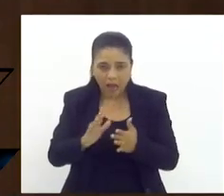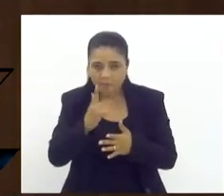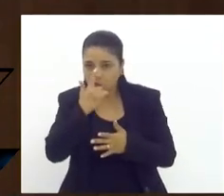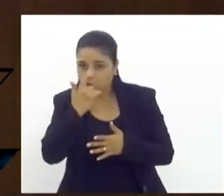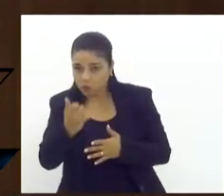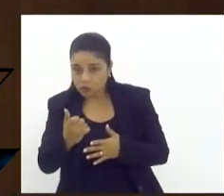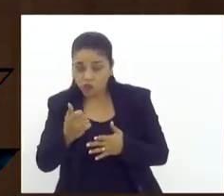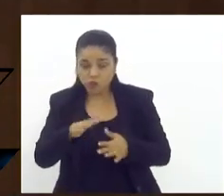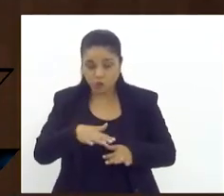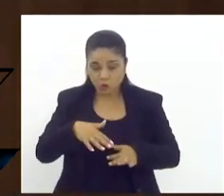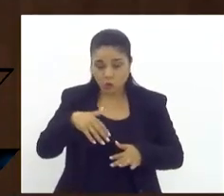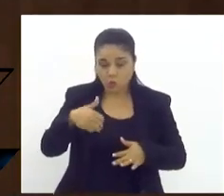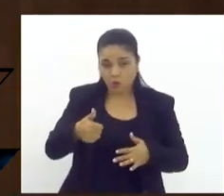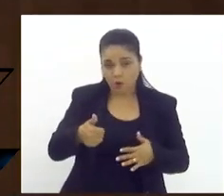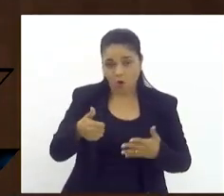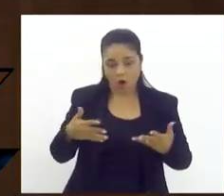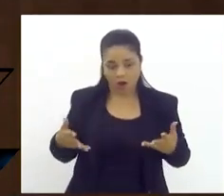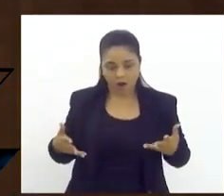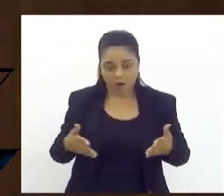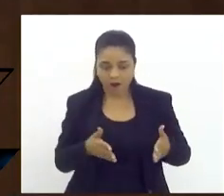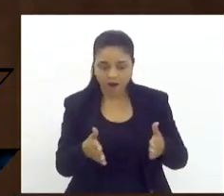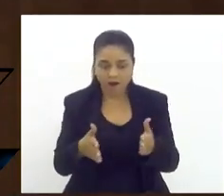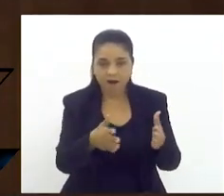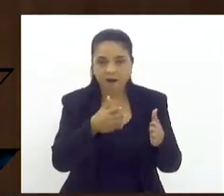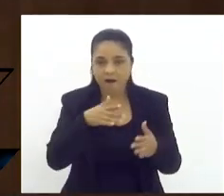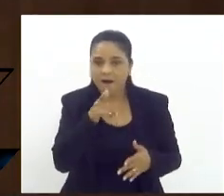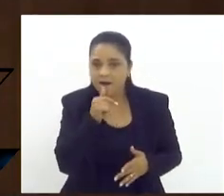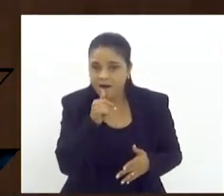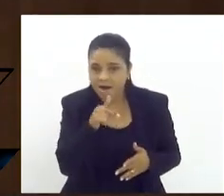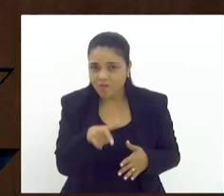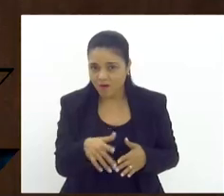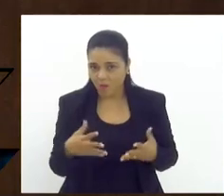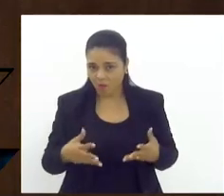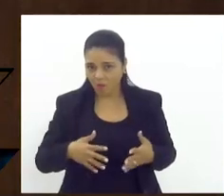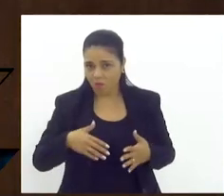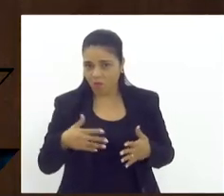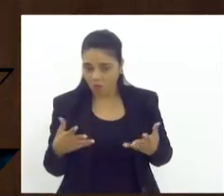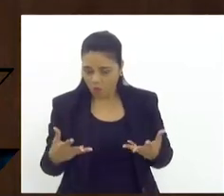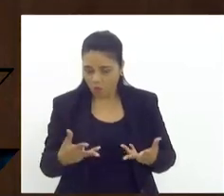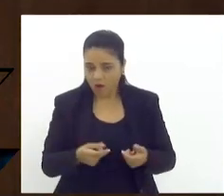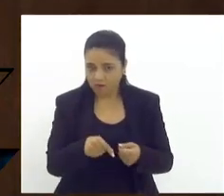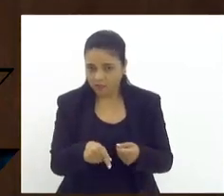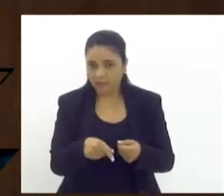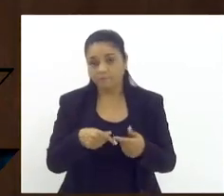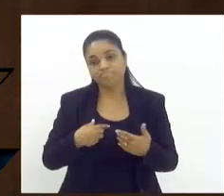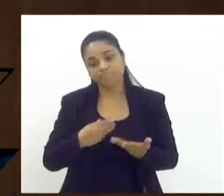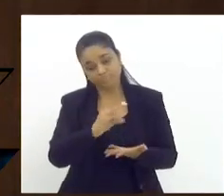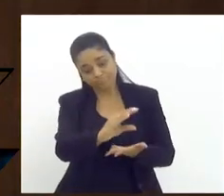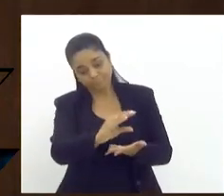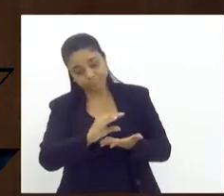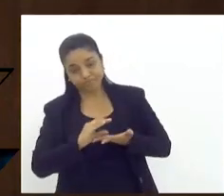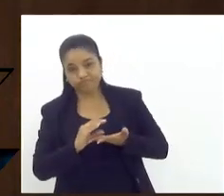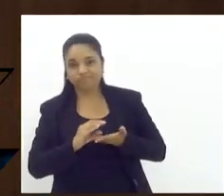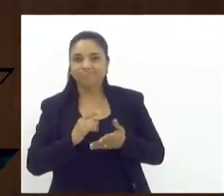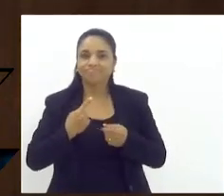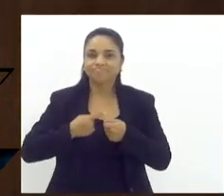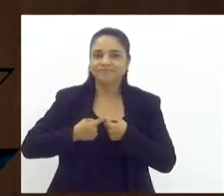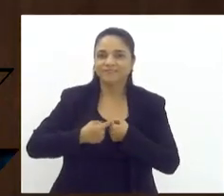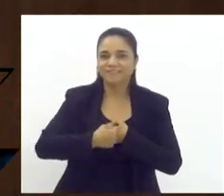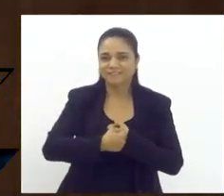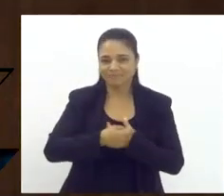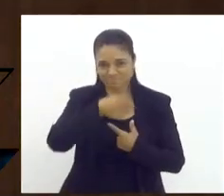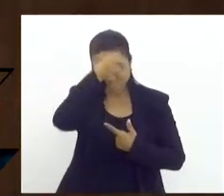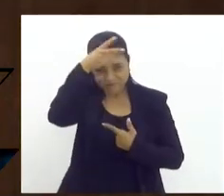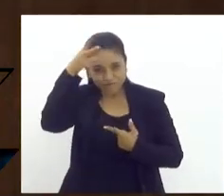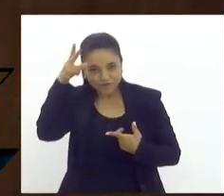qualidade dos rios isso significa mais dindin entrando na caixa dos Municípios então Vamos divulgar Vamos